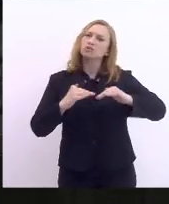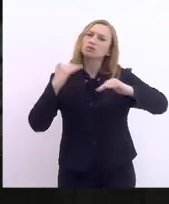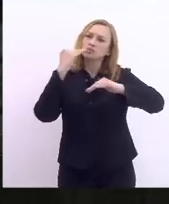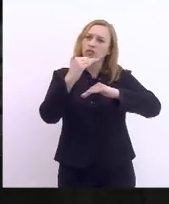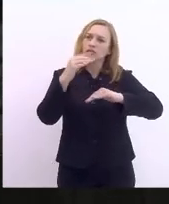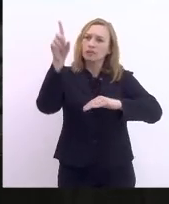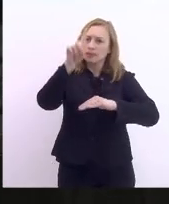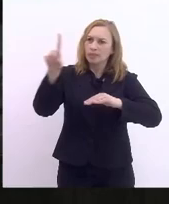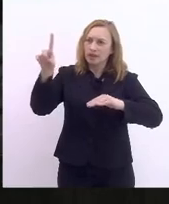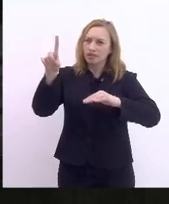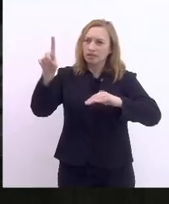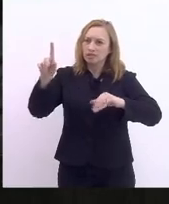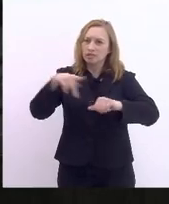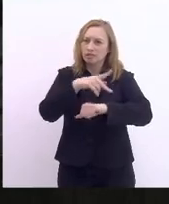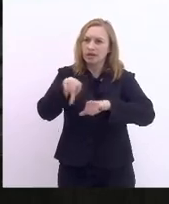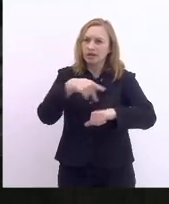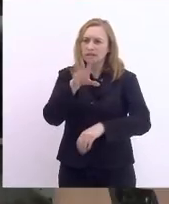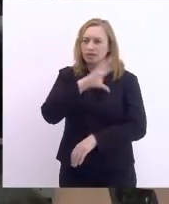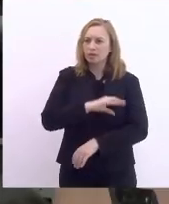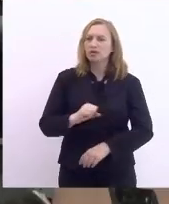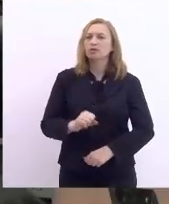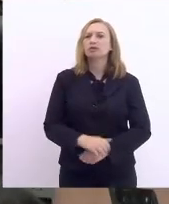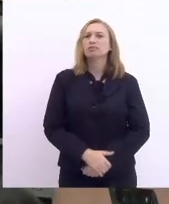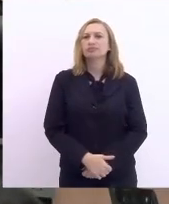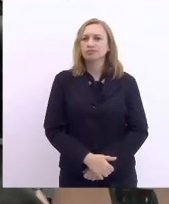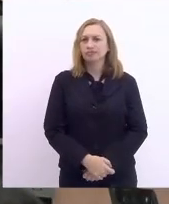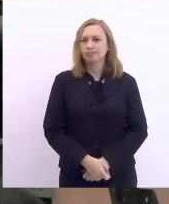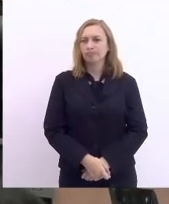Deus Pátria e amor